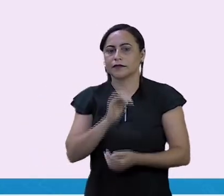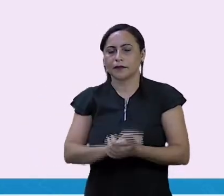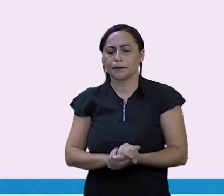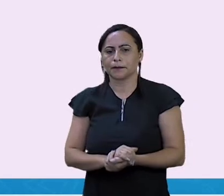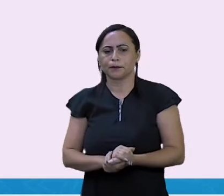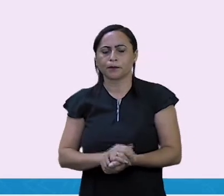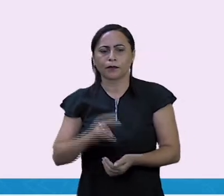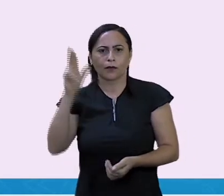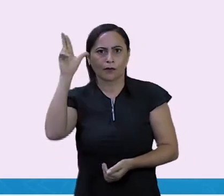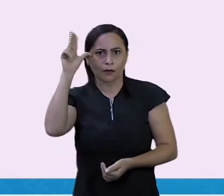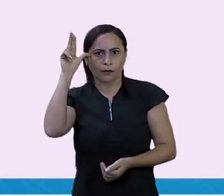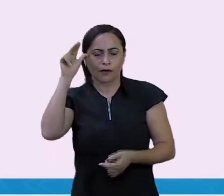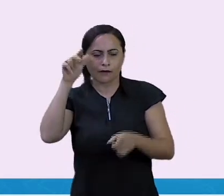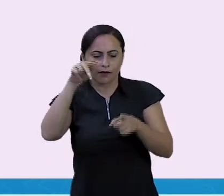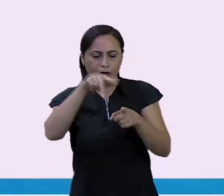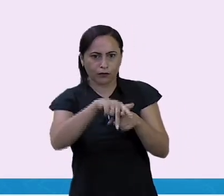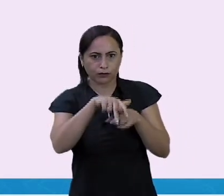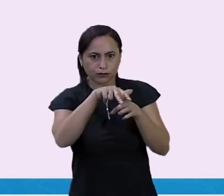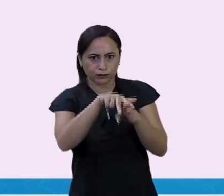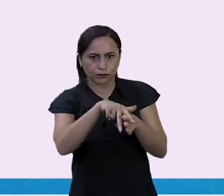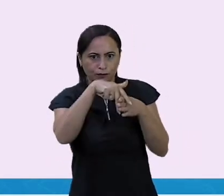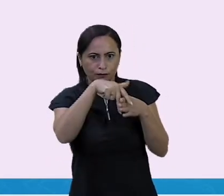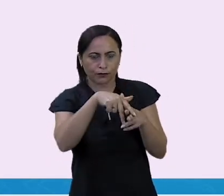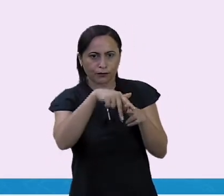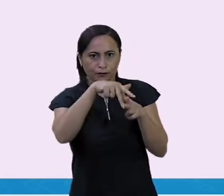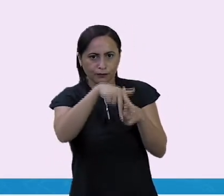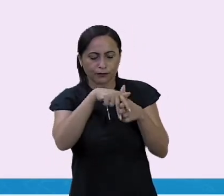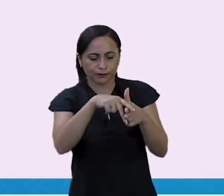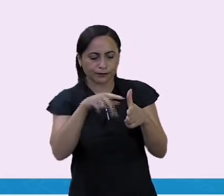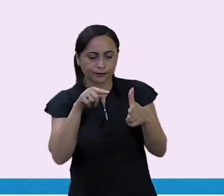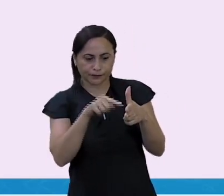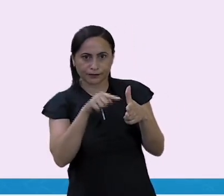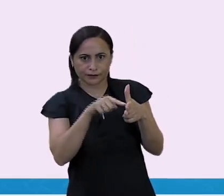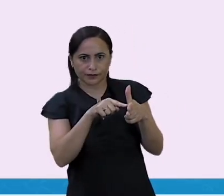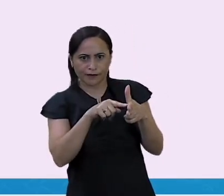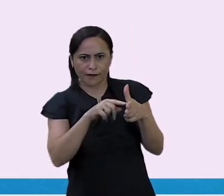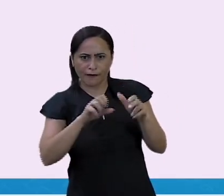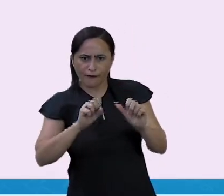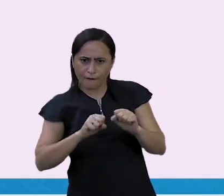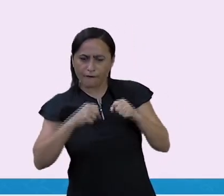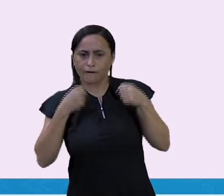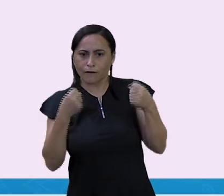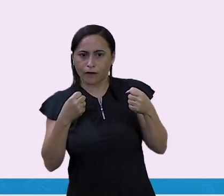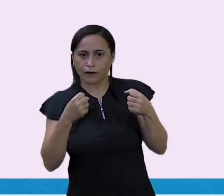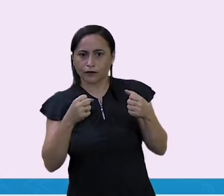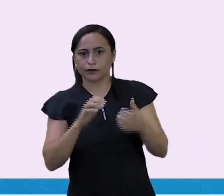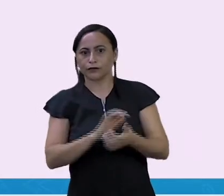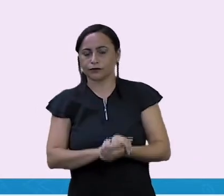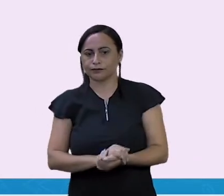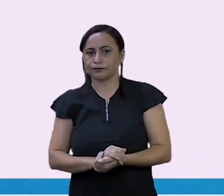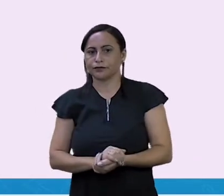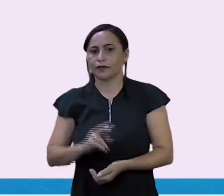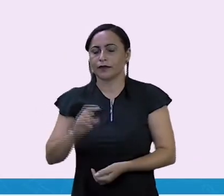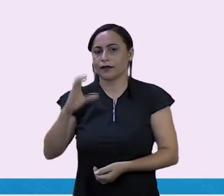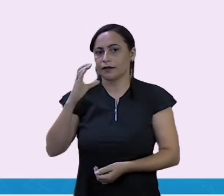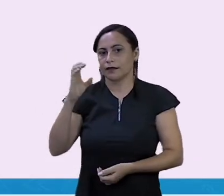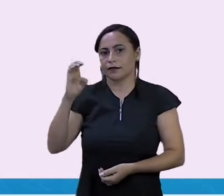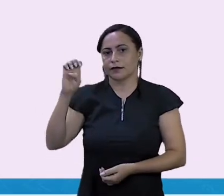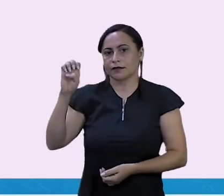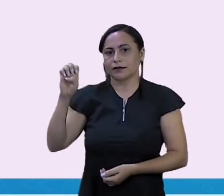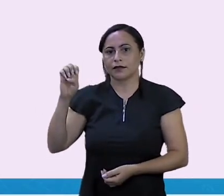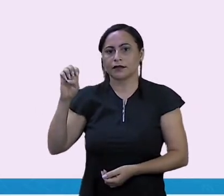do cavalo é resistente. A sela, que é um substantivo dentro dessa oração aí.